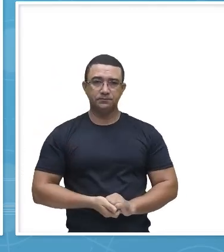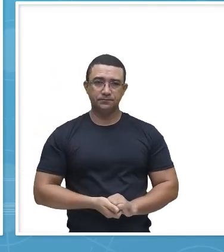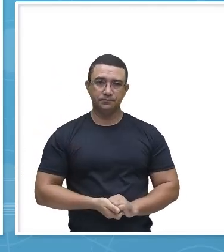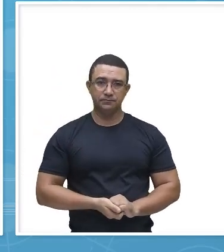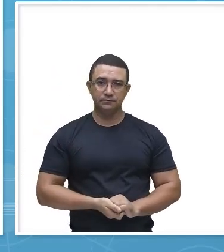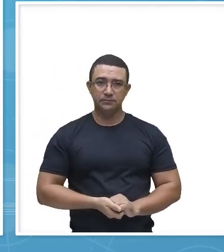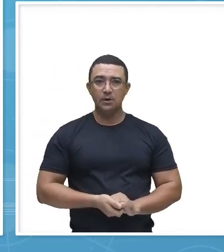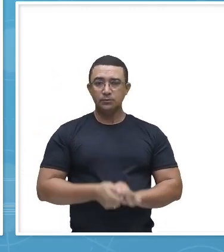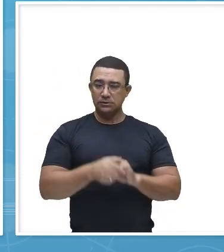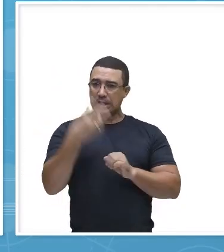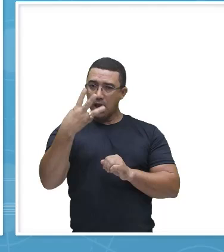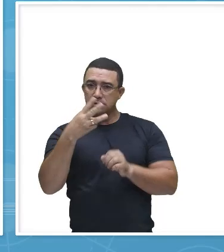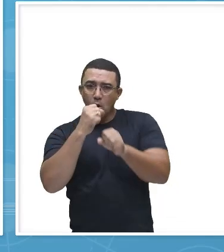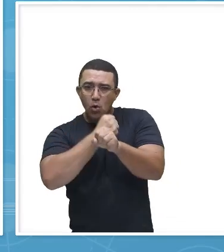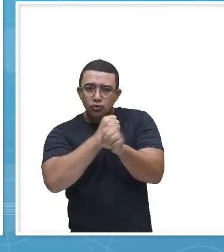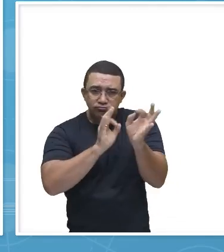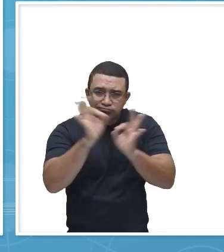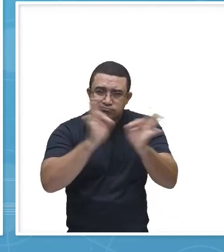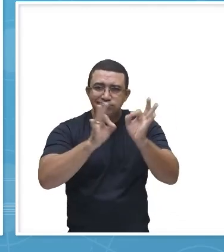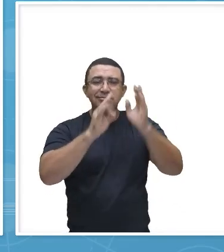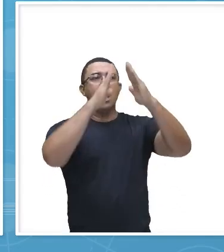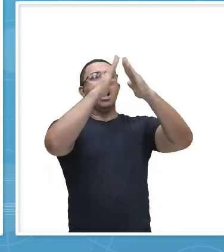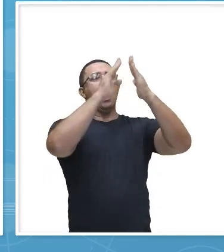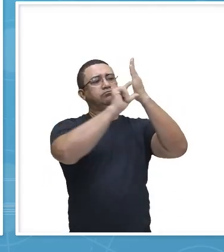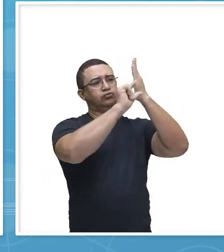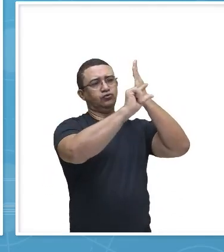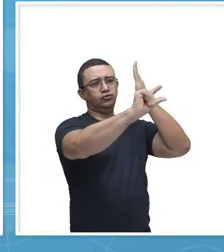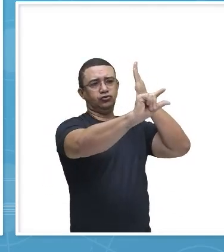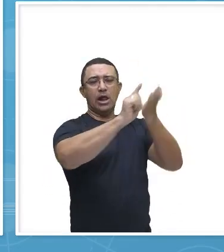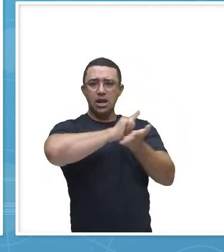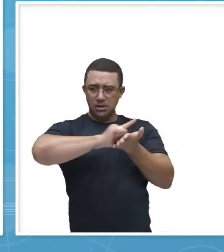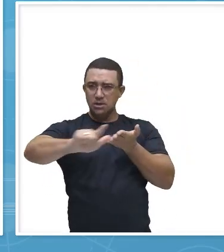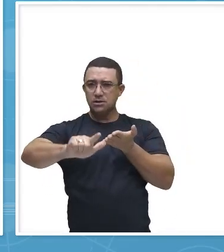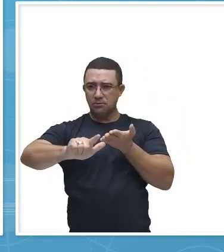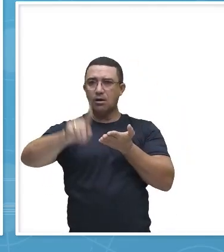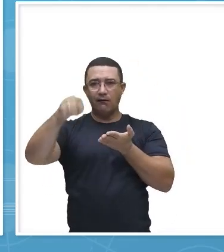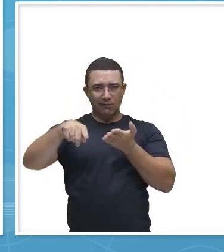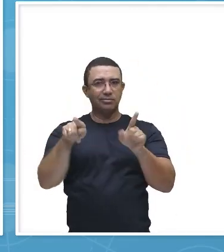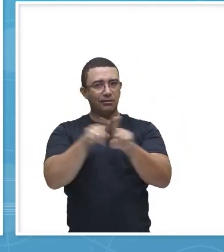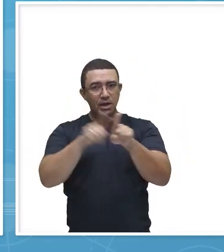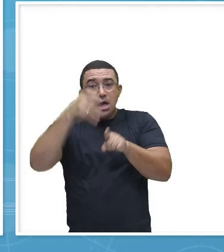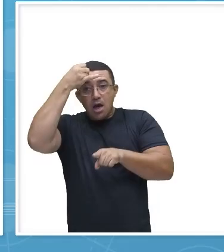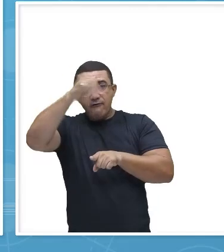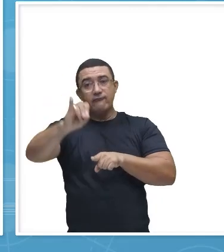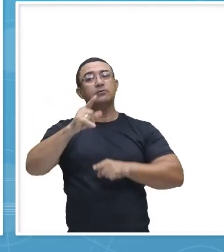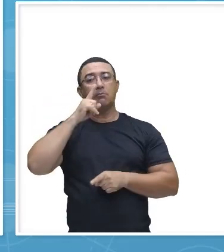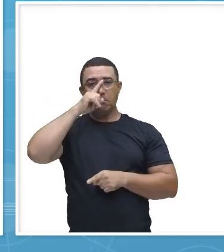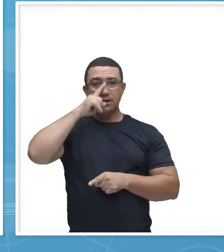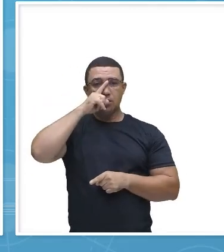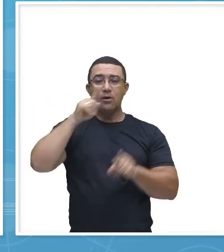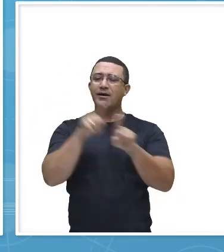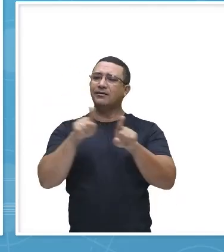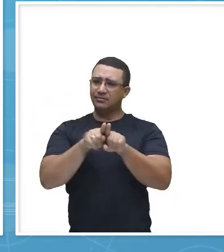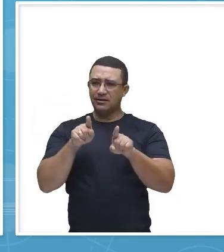construir calhas nos telhados conservando eles limpos também contribui para evitar perigos e aterrar os